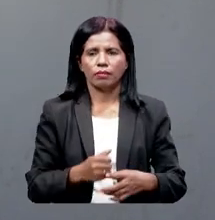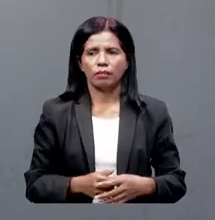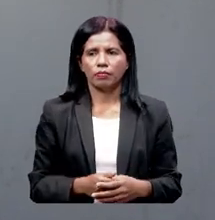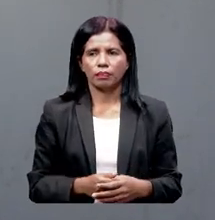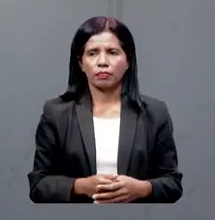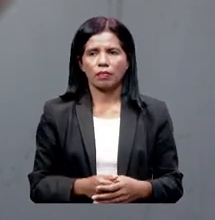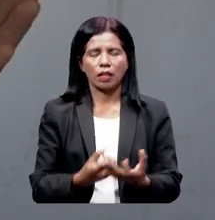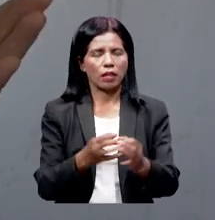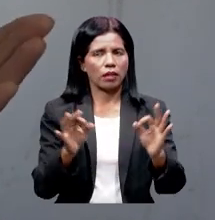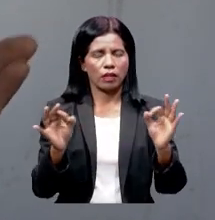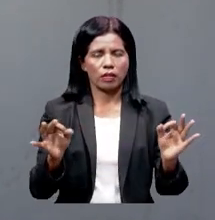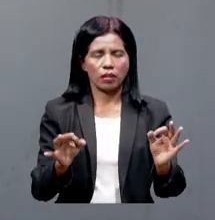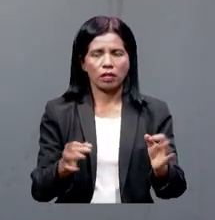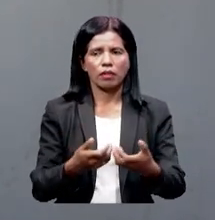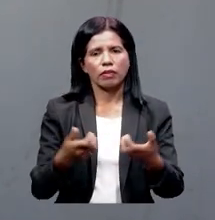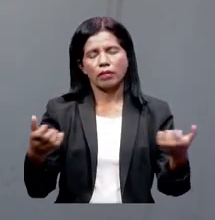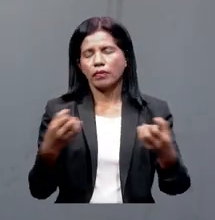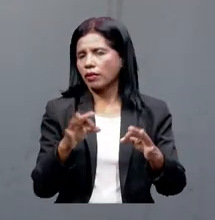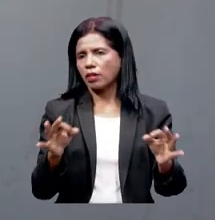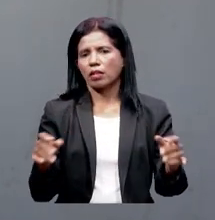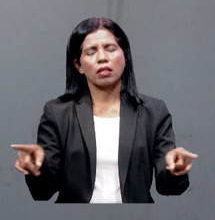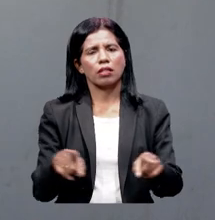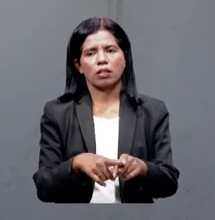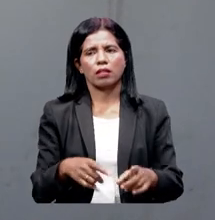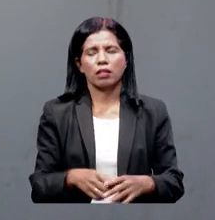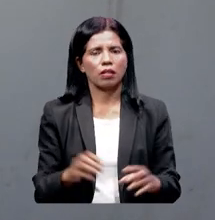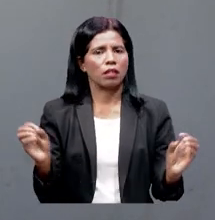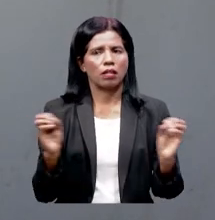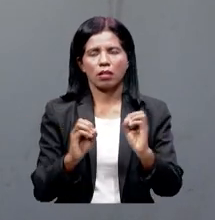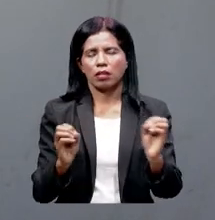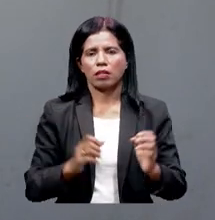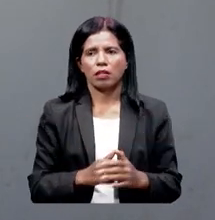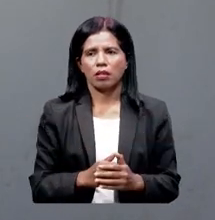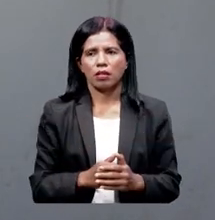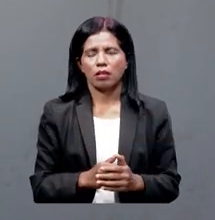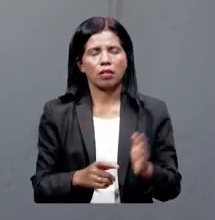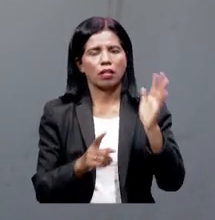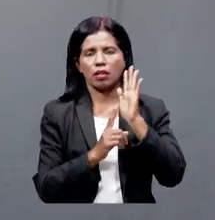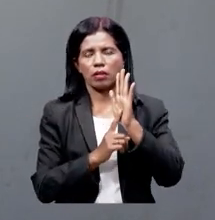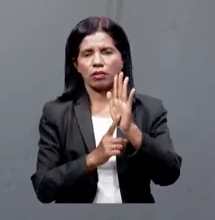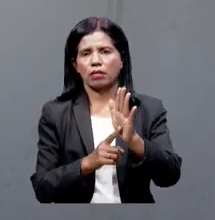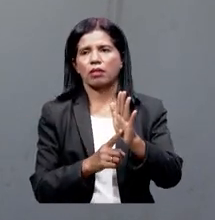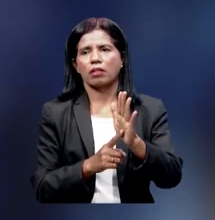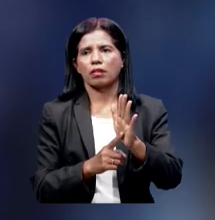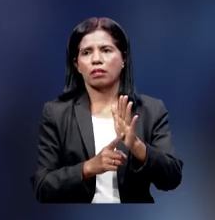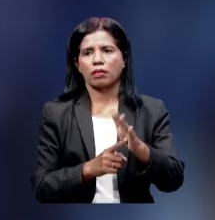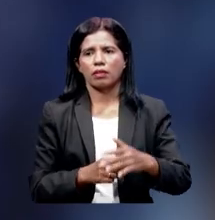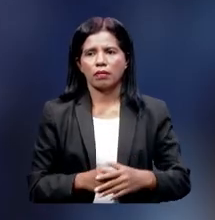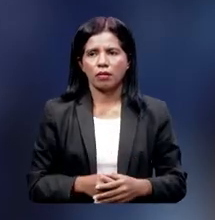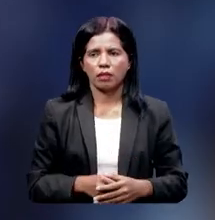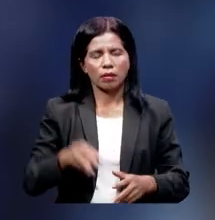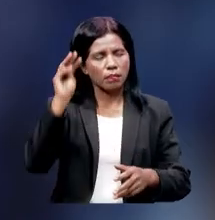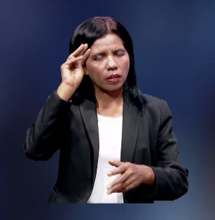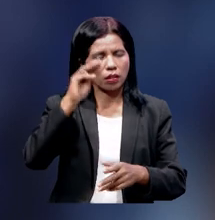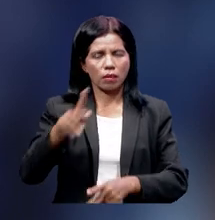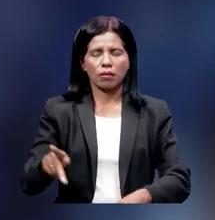la toma que mais be surimbalo de anesande sei lá descobre outro uma Ministério Público